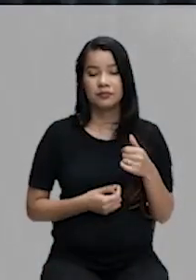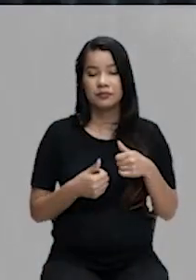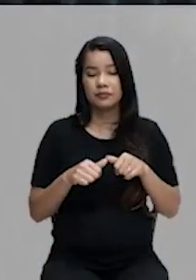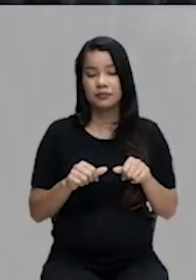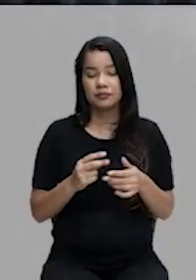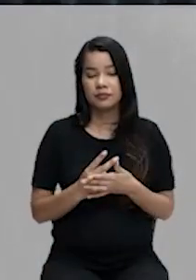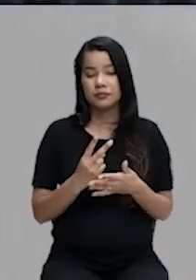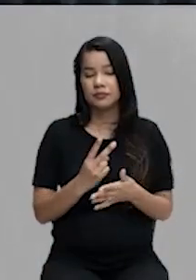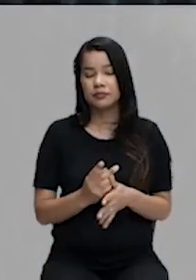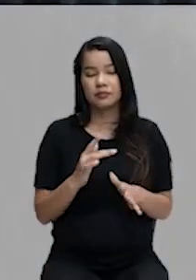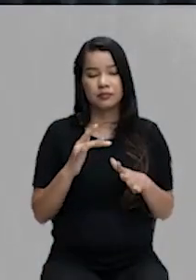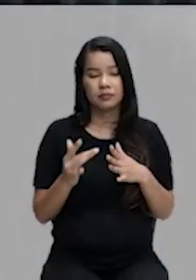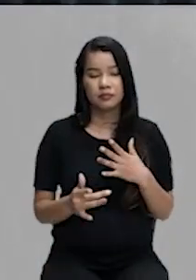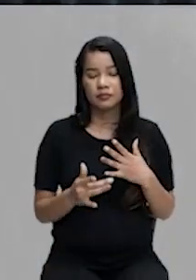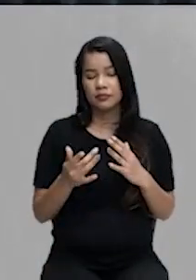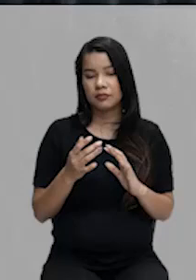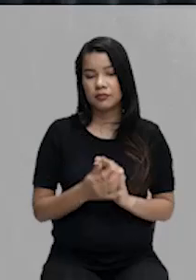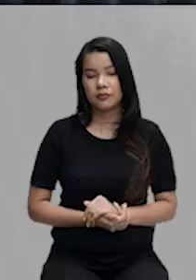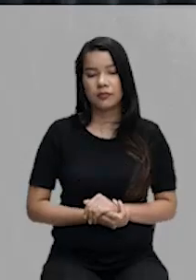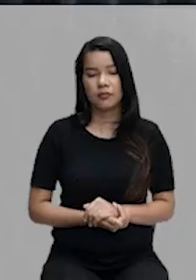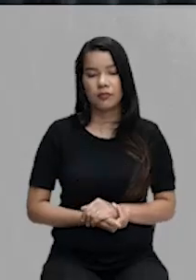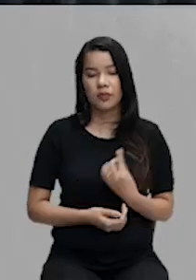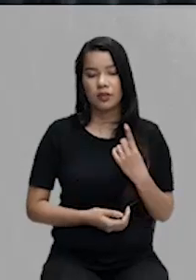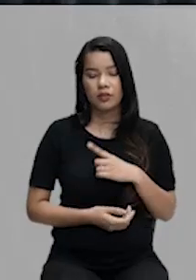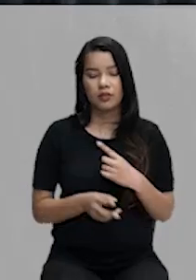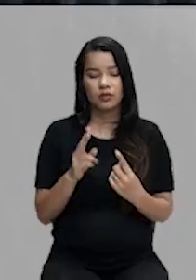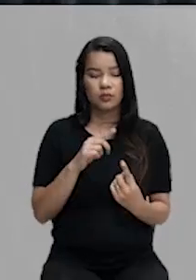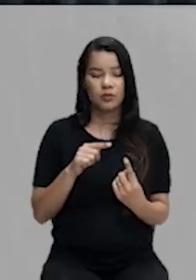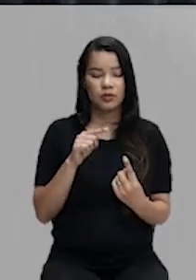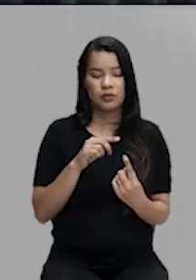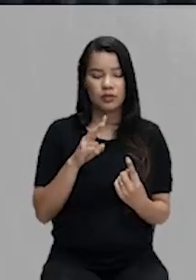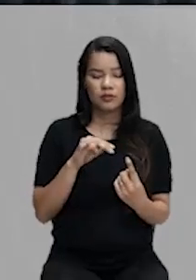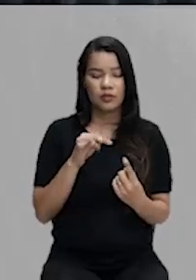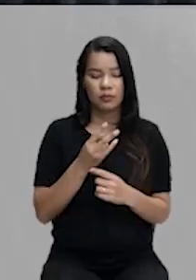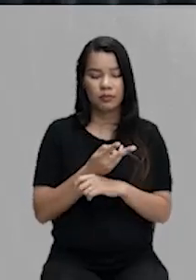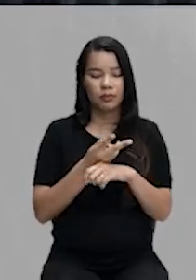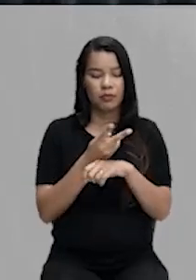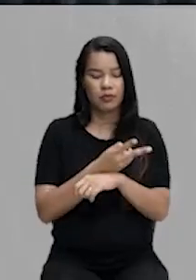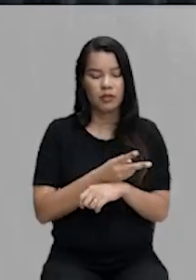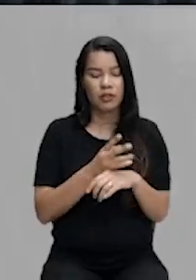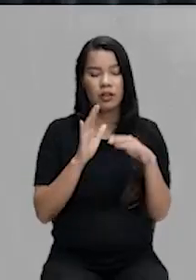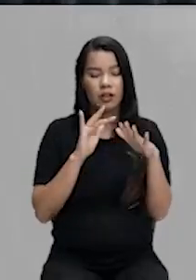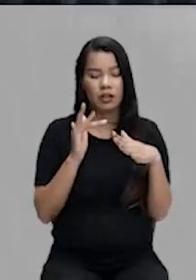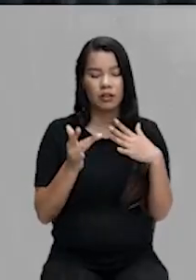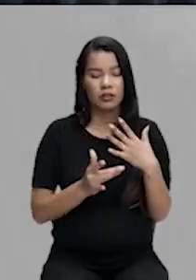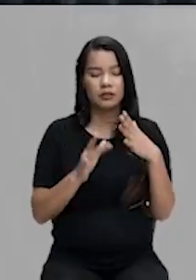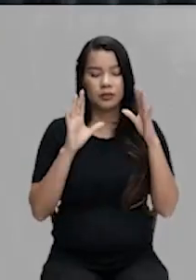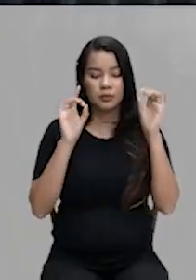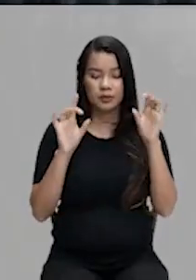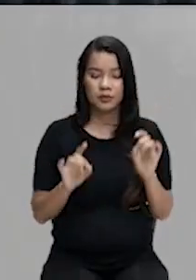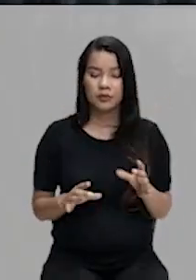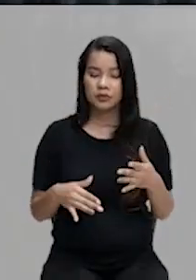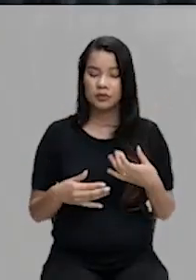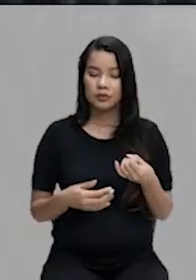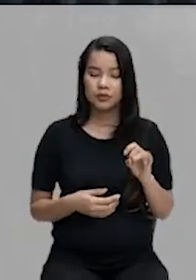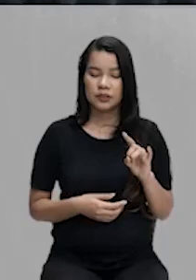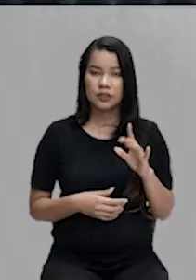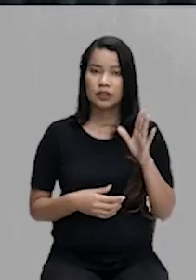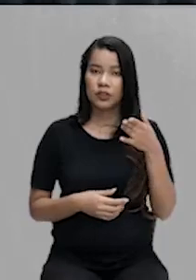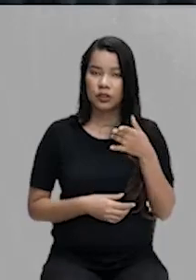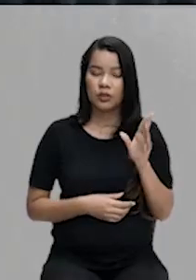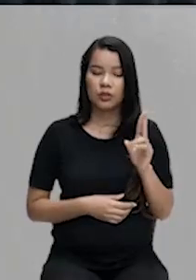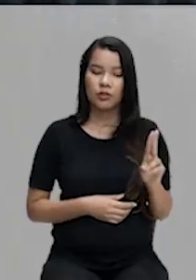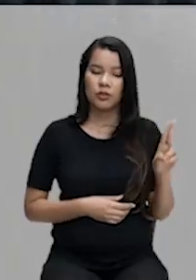redes sociais, claro que, de acordo com o nosso objetivo, você vai buscar aquela rede específica. Então, se você já usa o Instagram, você já usa o